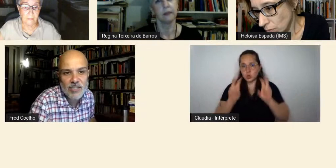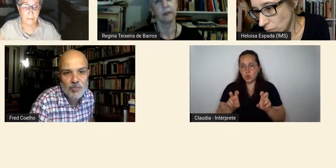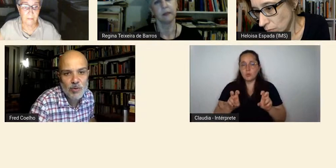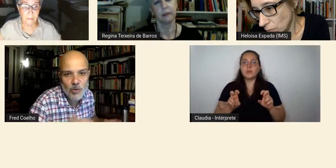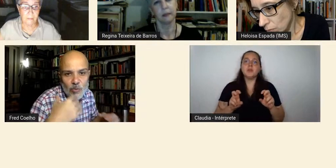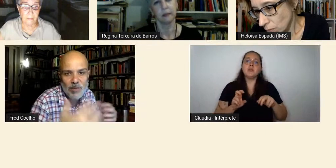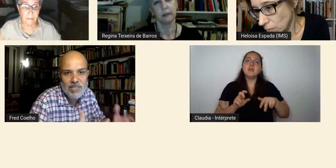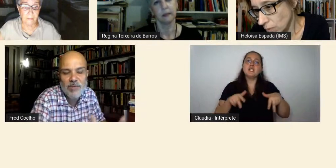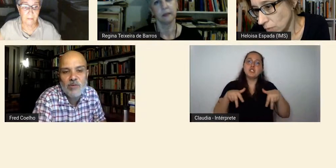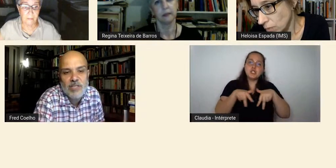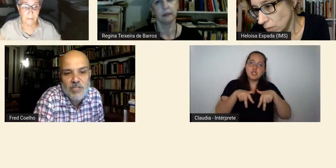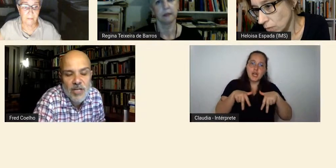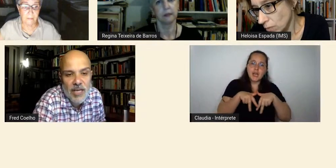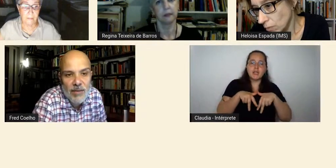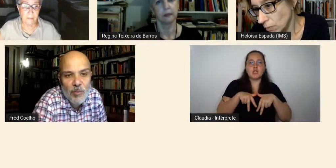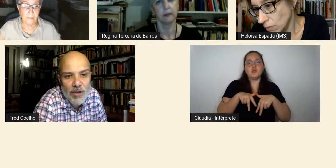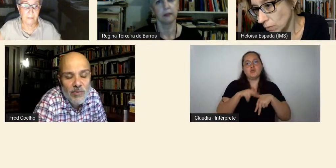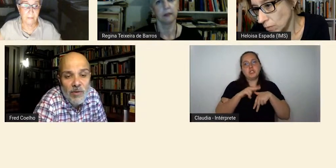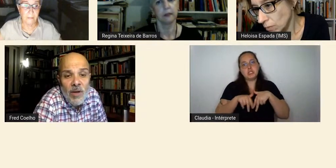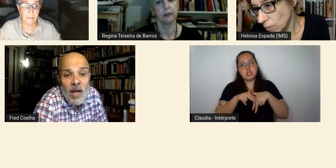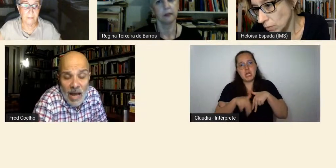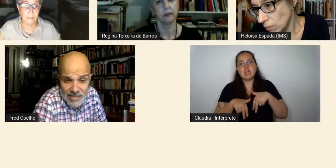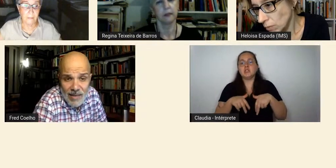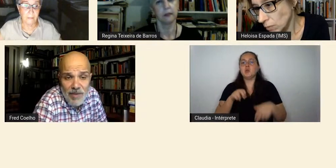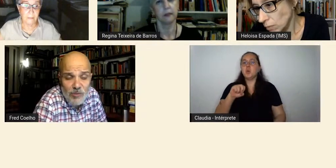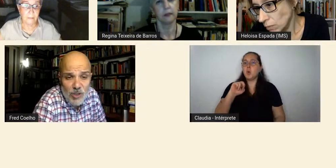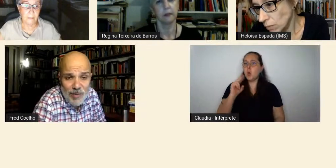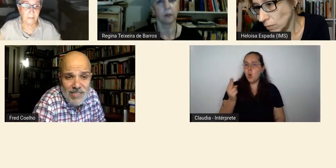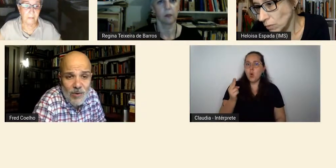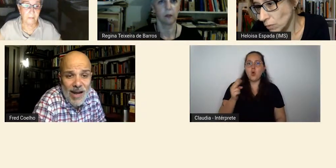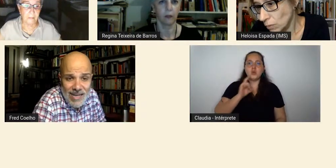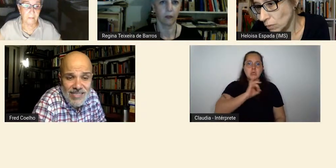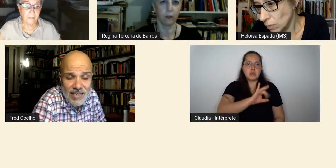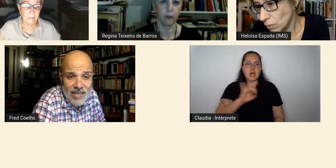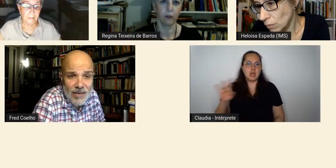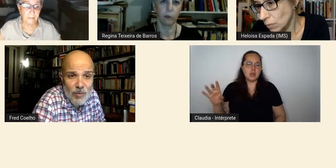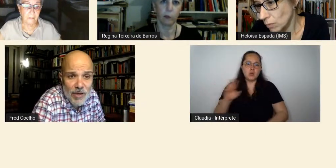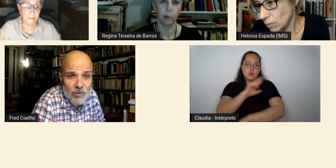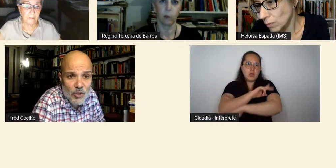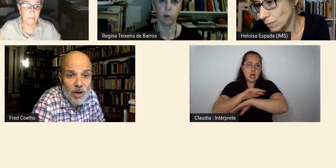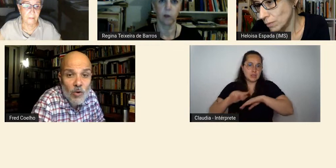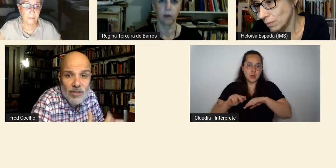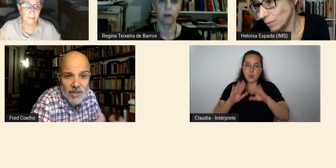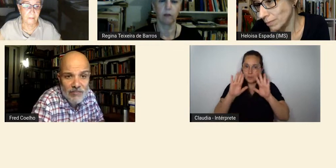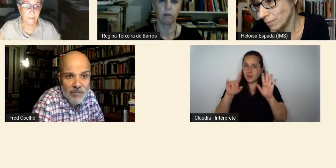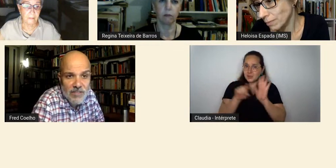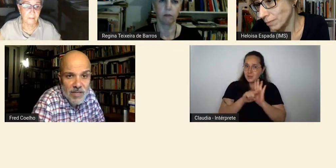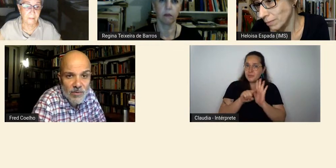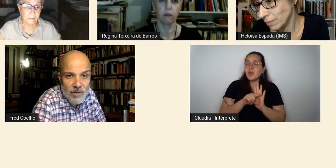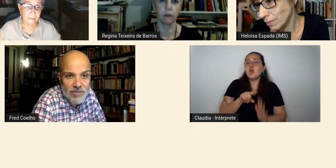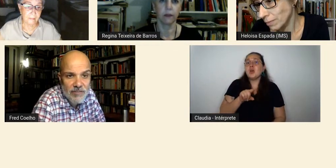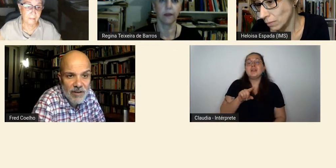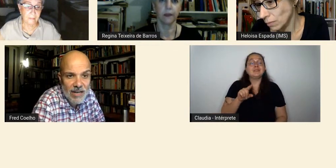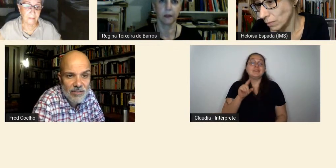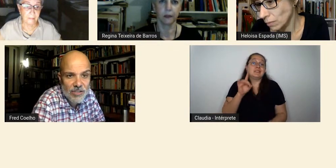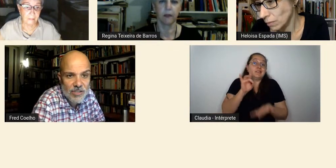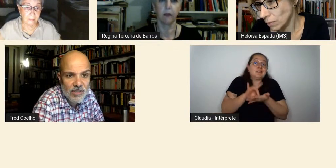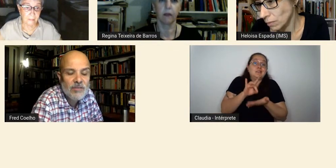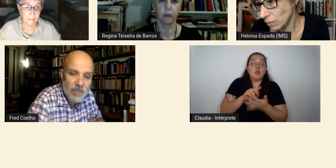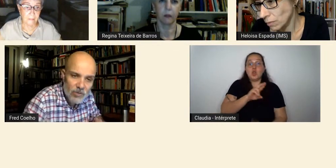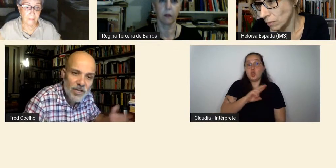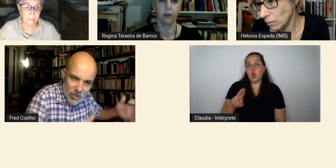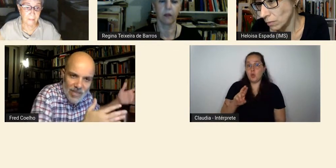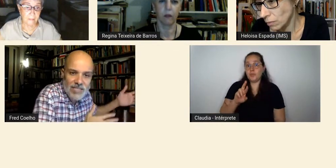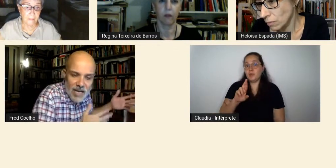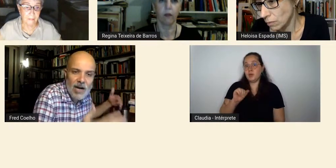matizadas por todo um pensamento que existia naquele momento até mesmo uma expressão raça naquele momento tinha uma outra definição você falava de